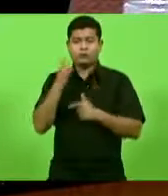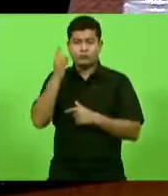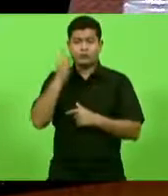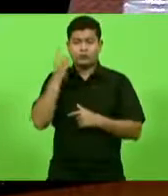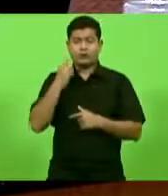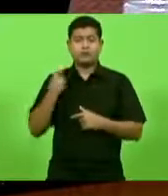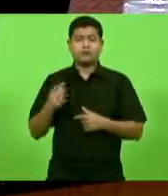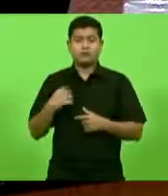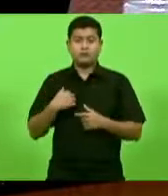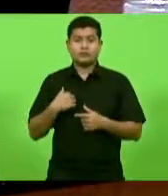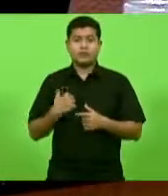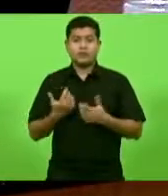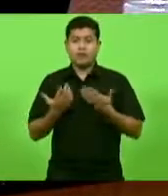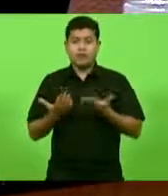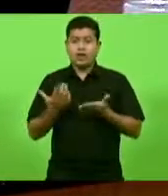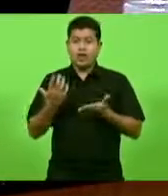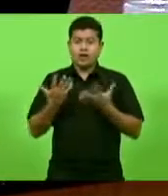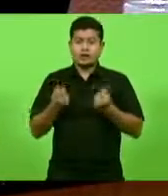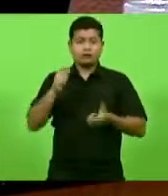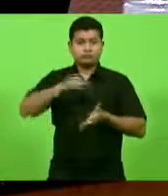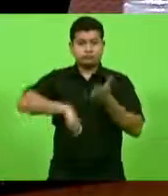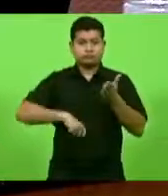acabaram subscrevendo